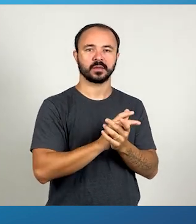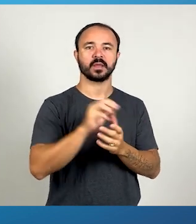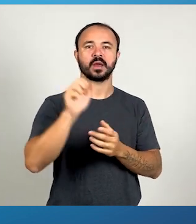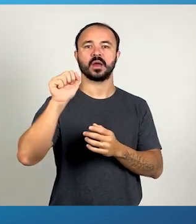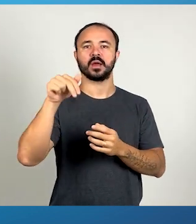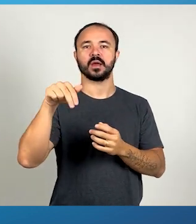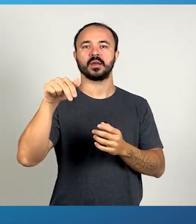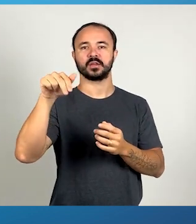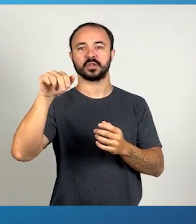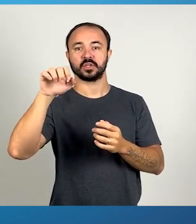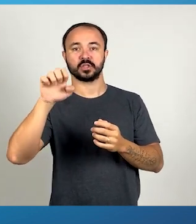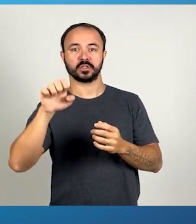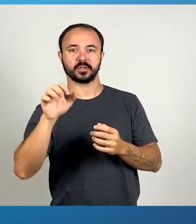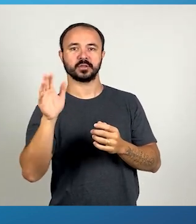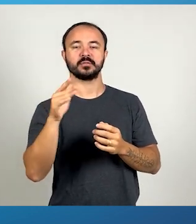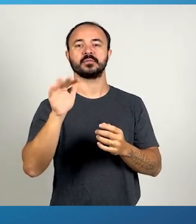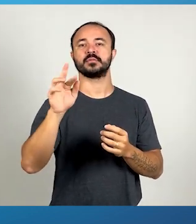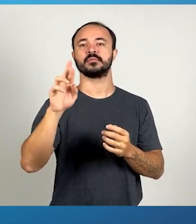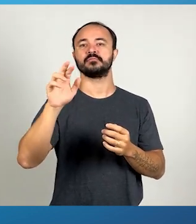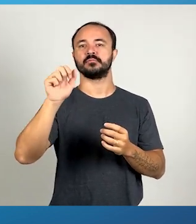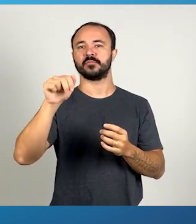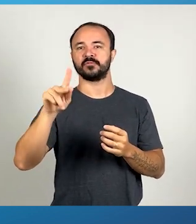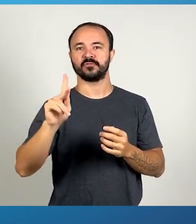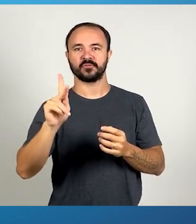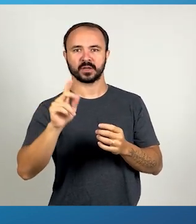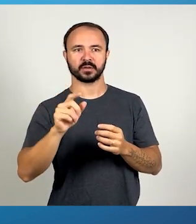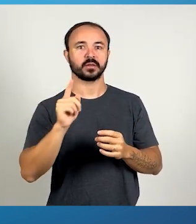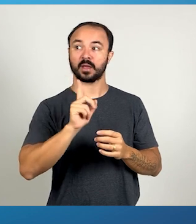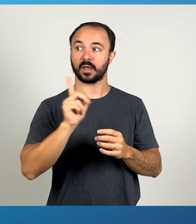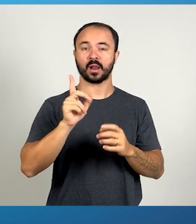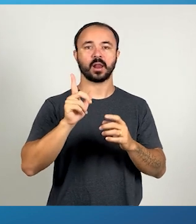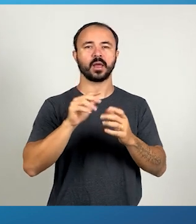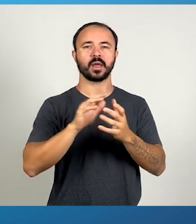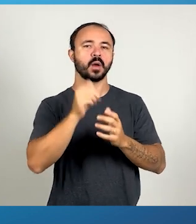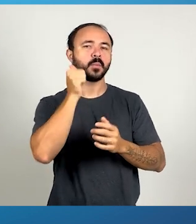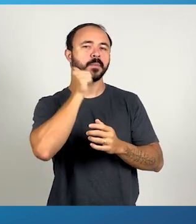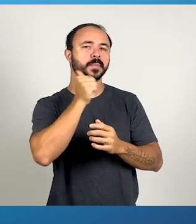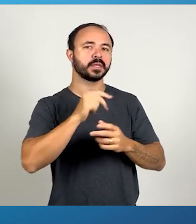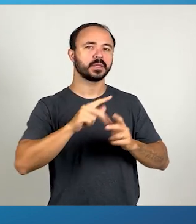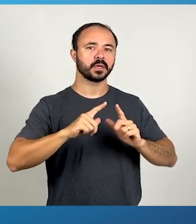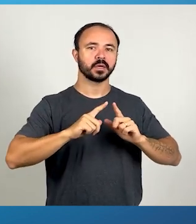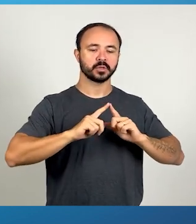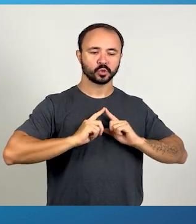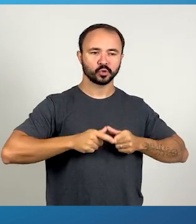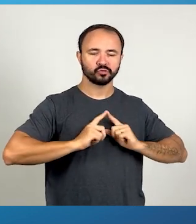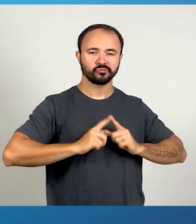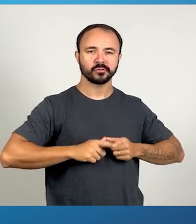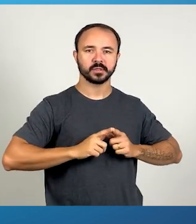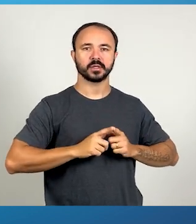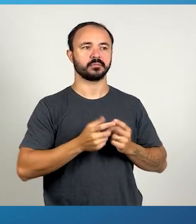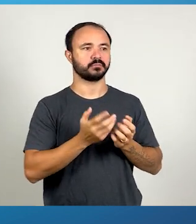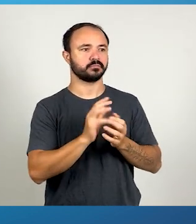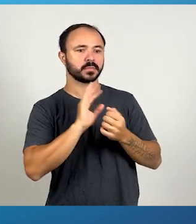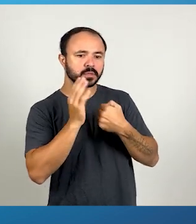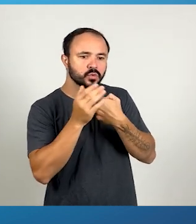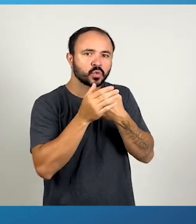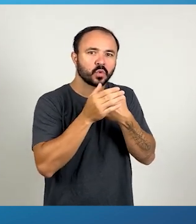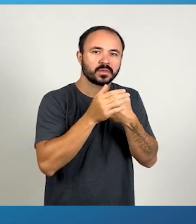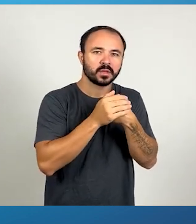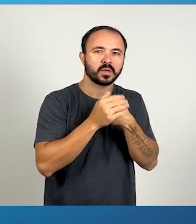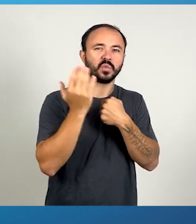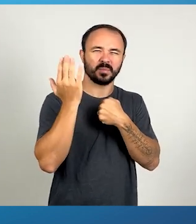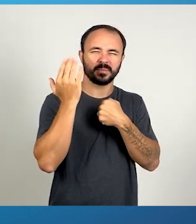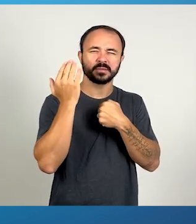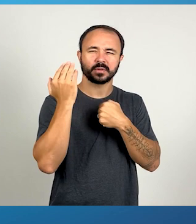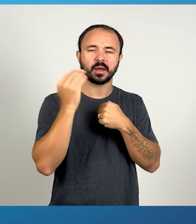que ficou muito tempo escondida dos nazistas, mas infelizmente foi pega pouco tempo depois. Então, nesse tempo de reclusão,